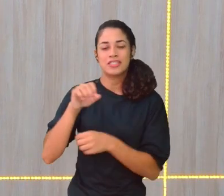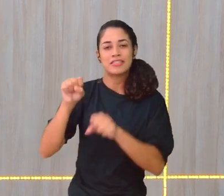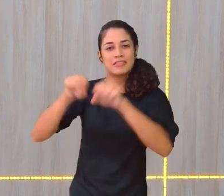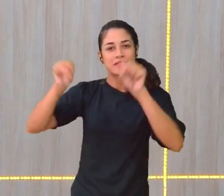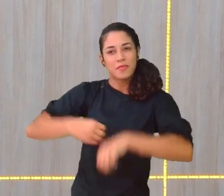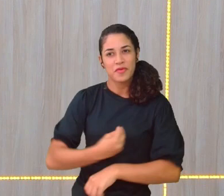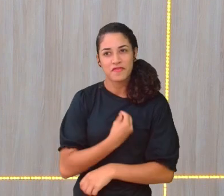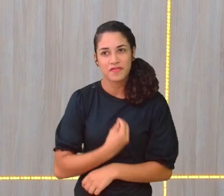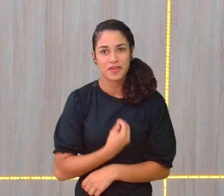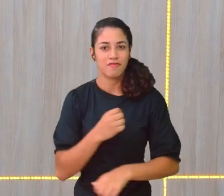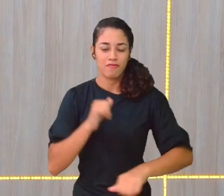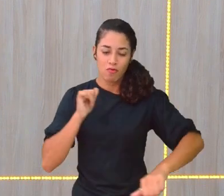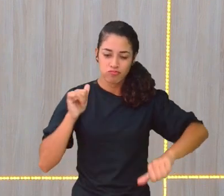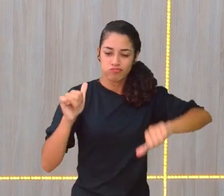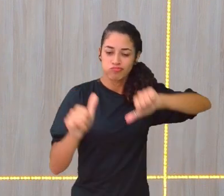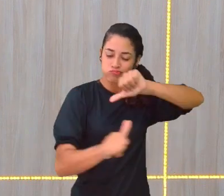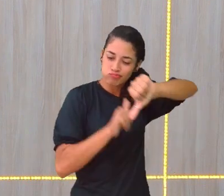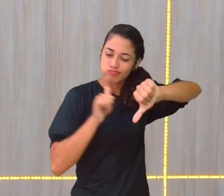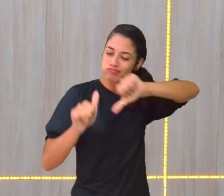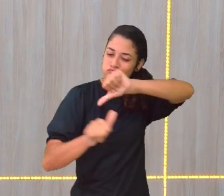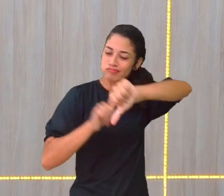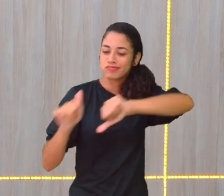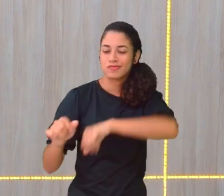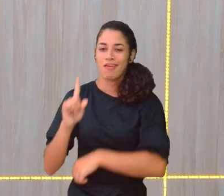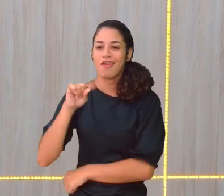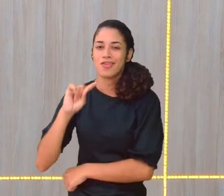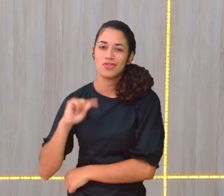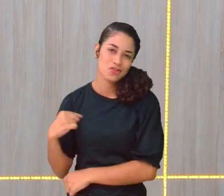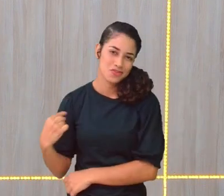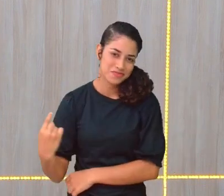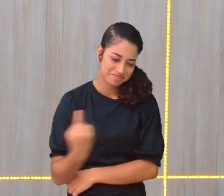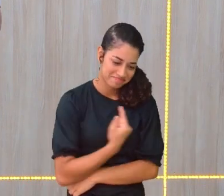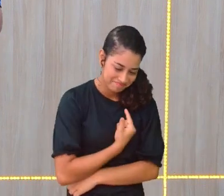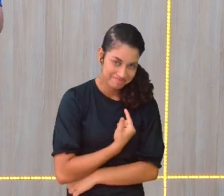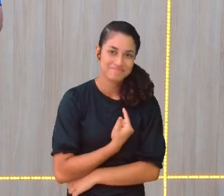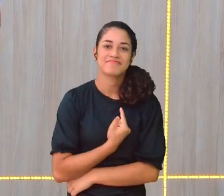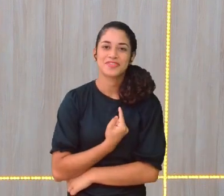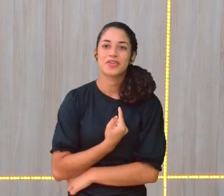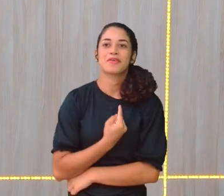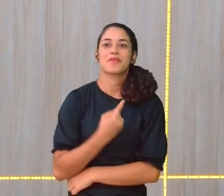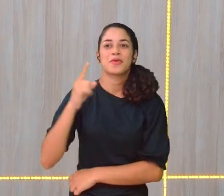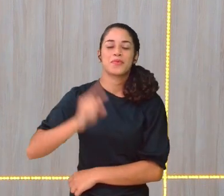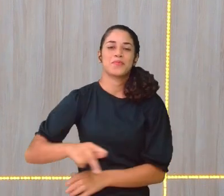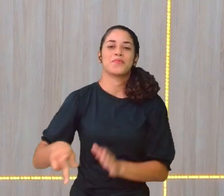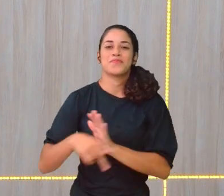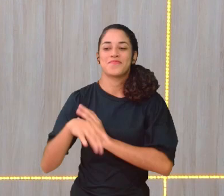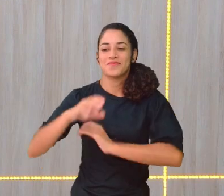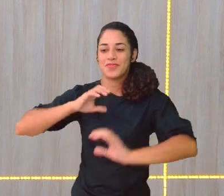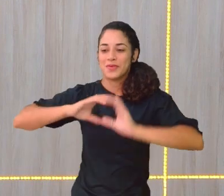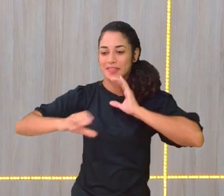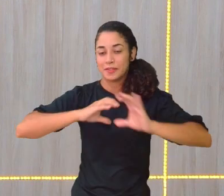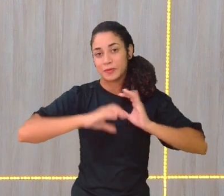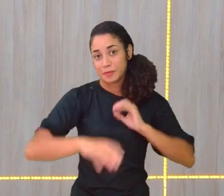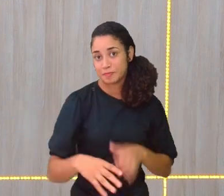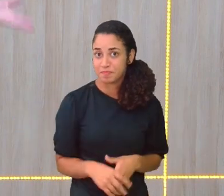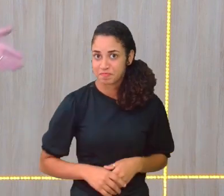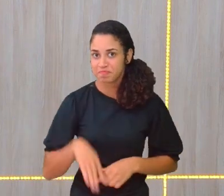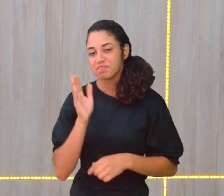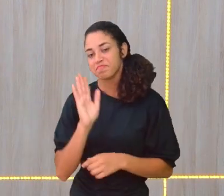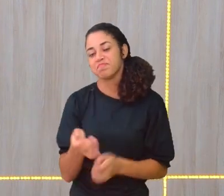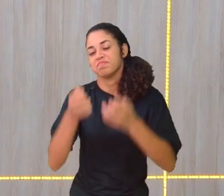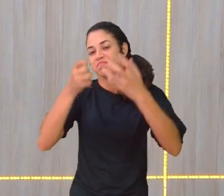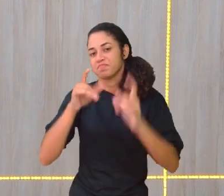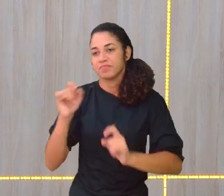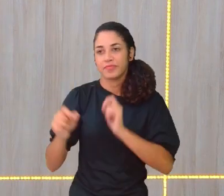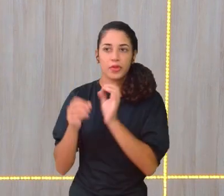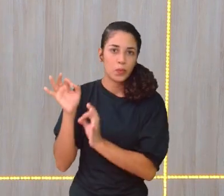Imutável, que muda, não é? Somos nós, agentes da comunicação. Então, eu falei aqui de uma autoridade